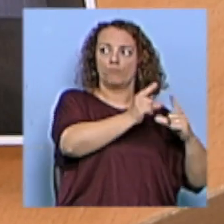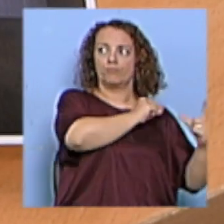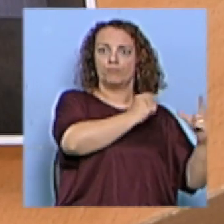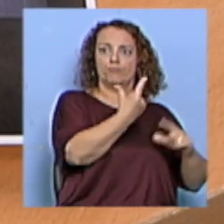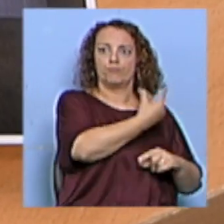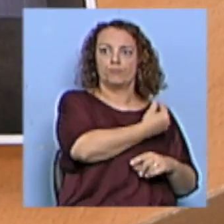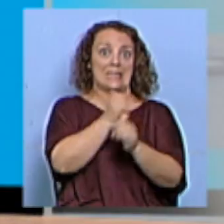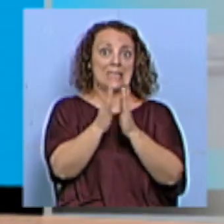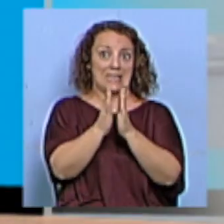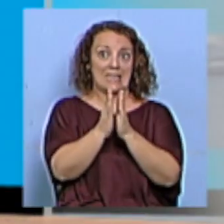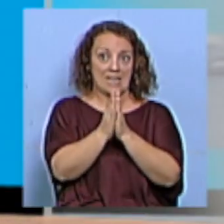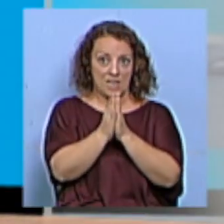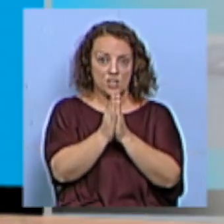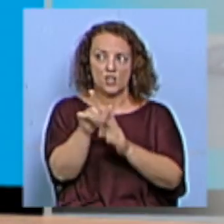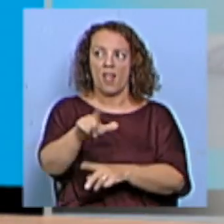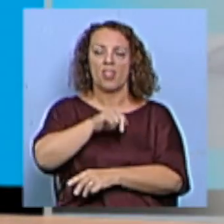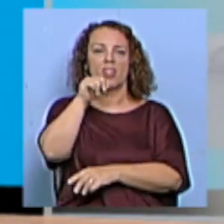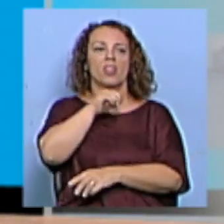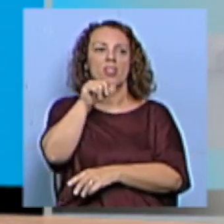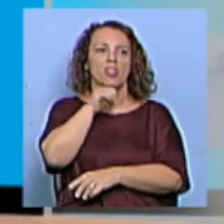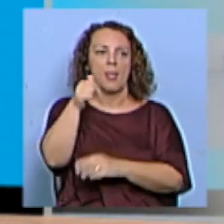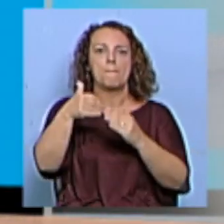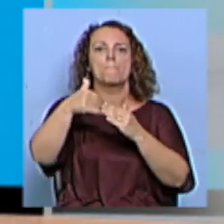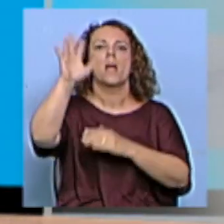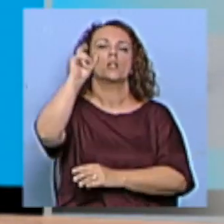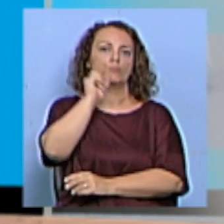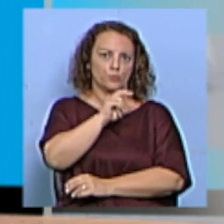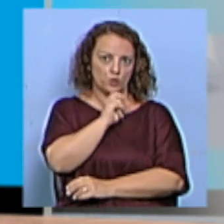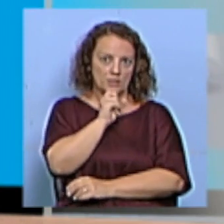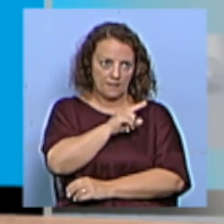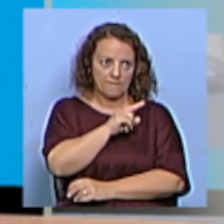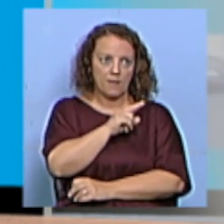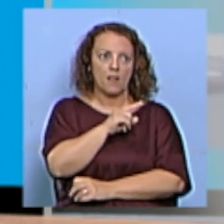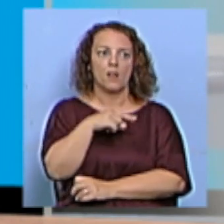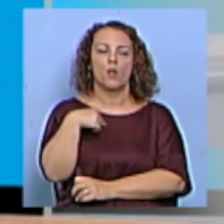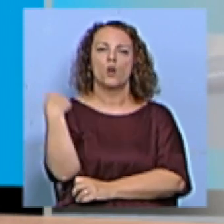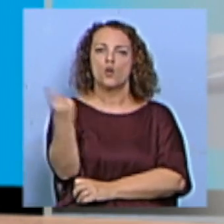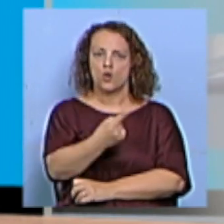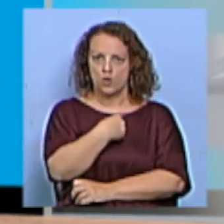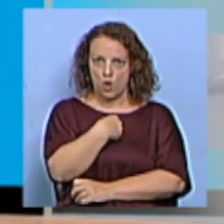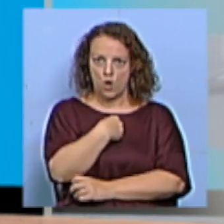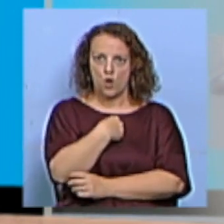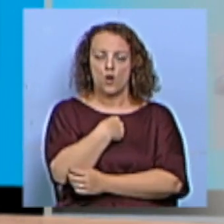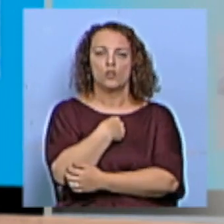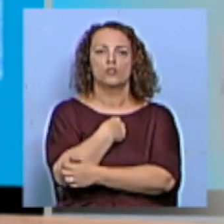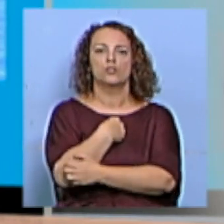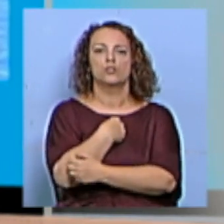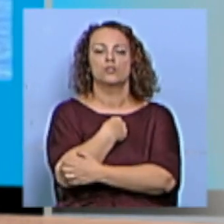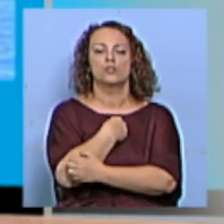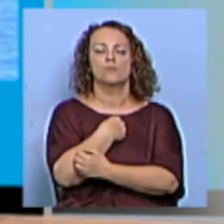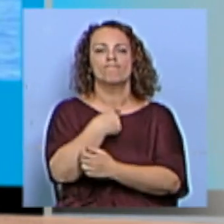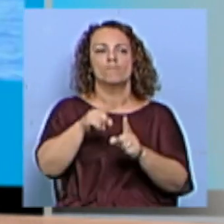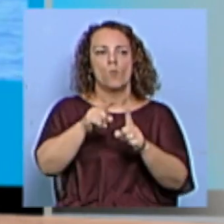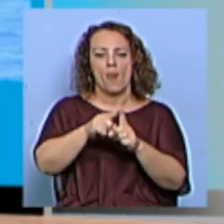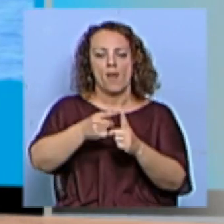igreja destas, normalmente há muito maior possibilidade de nós conseguirmos fazer circulação, porque tem